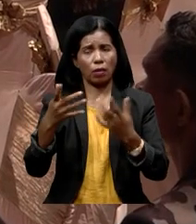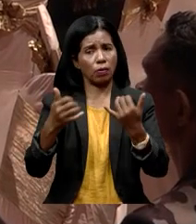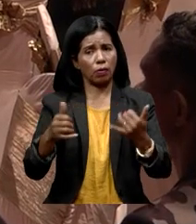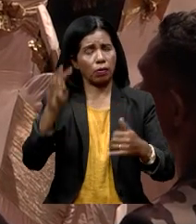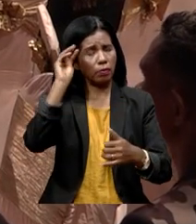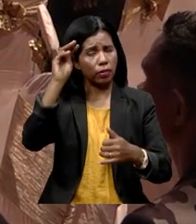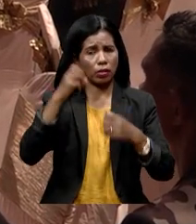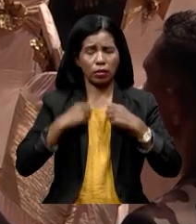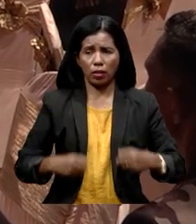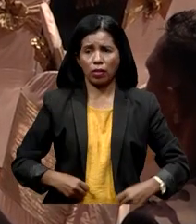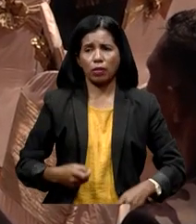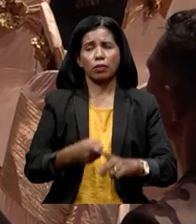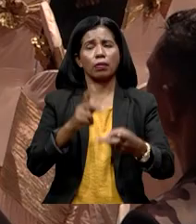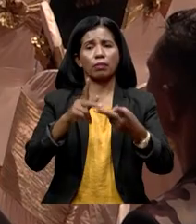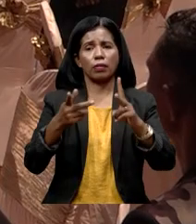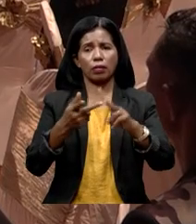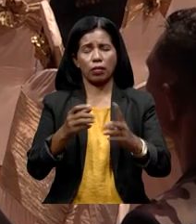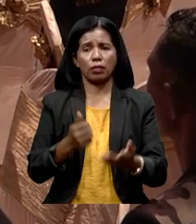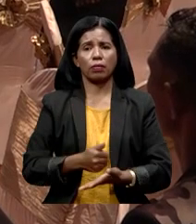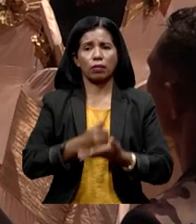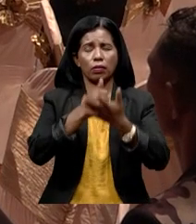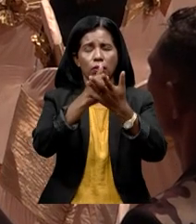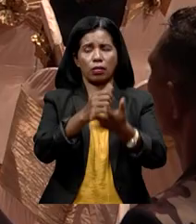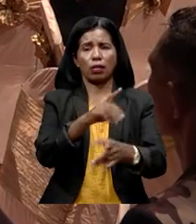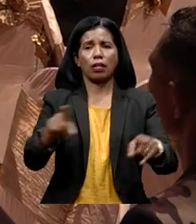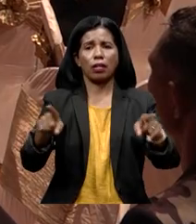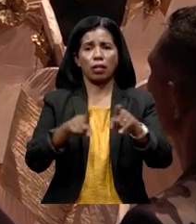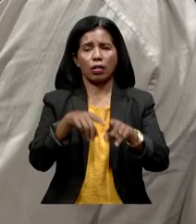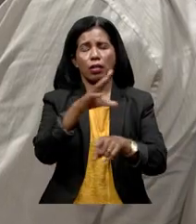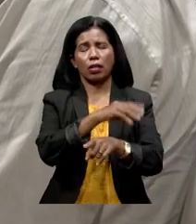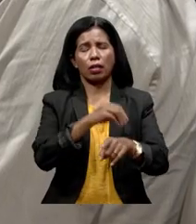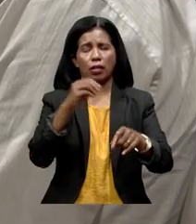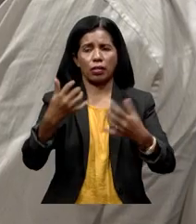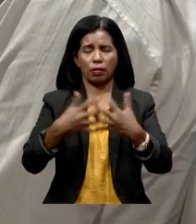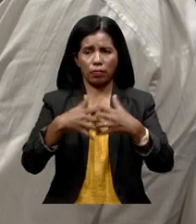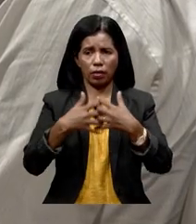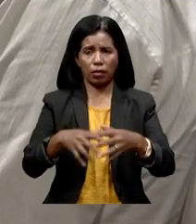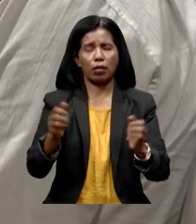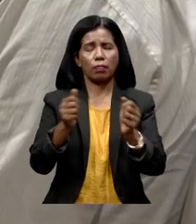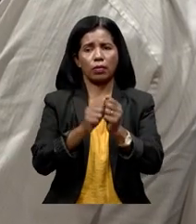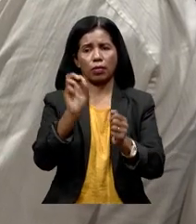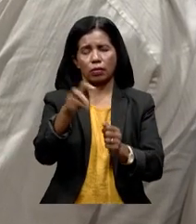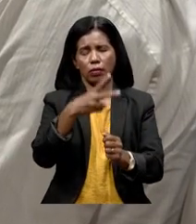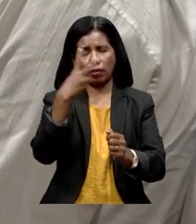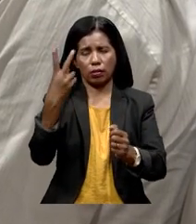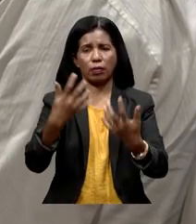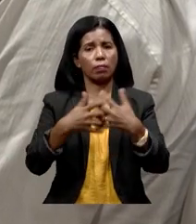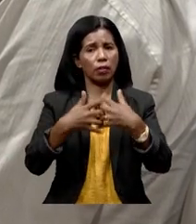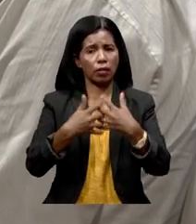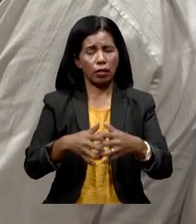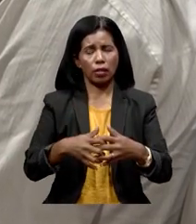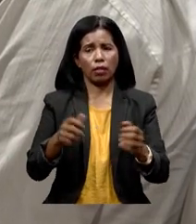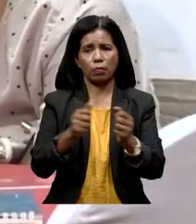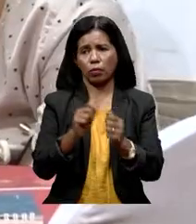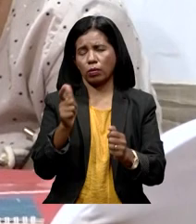husi parceiro sira apoio ona instrumento diagnóstico anesan máquina estrei sanu resin rua no máquina zinesper ruanulu resin